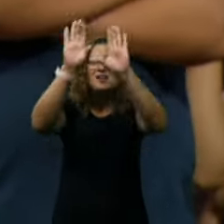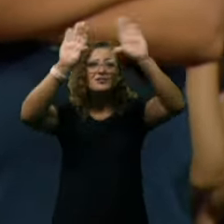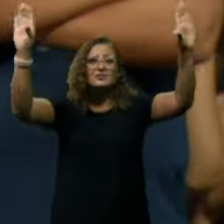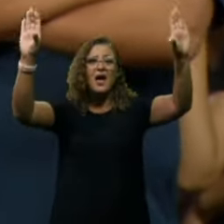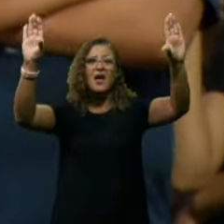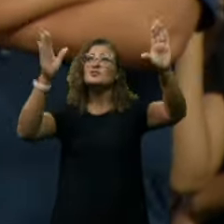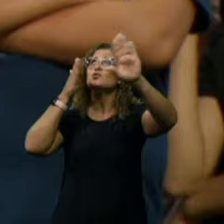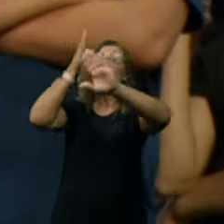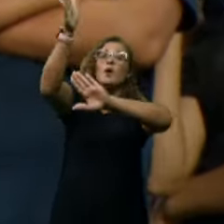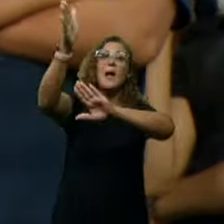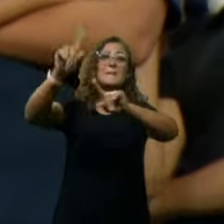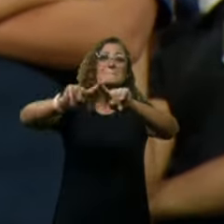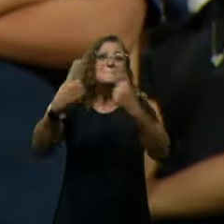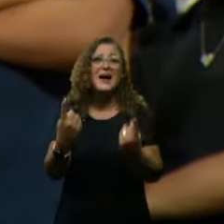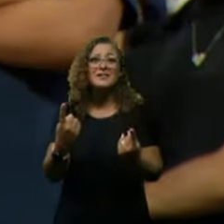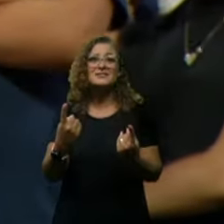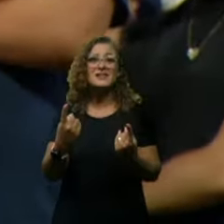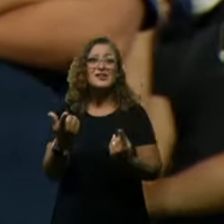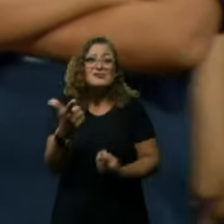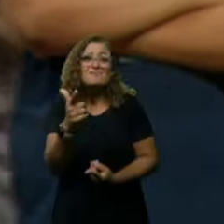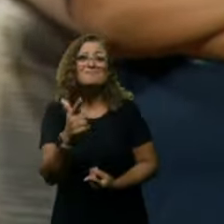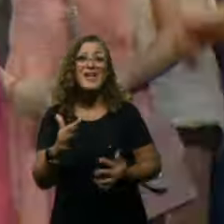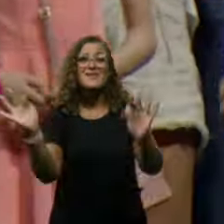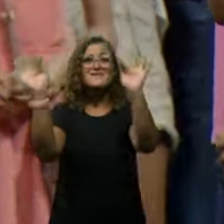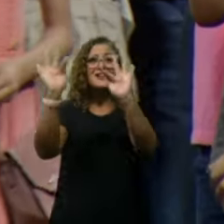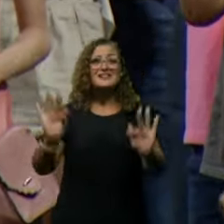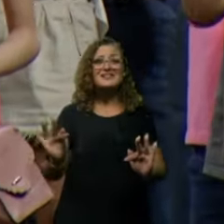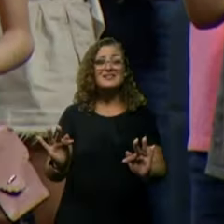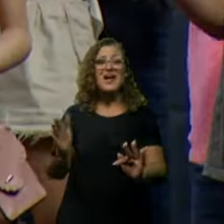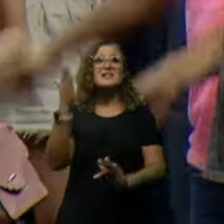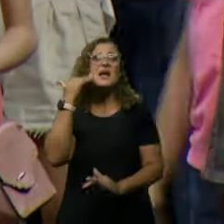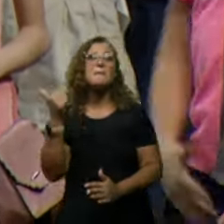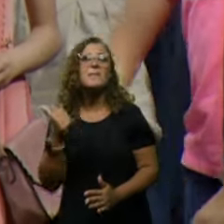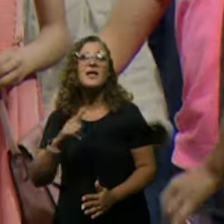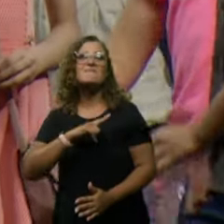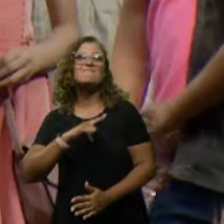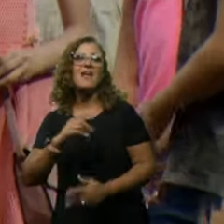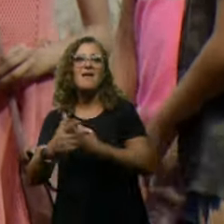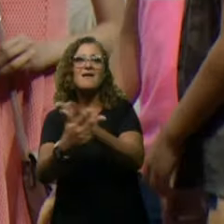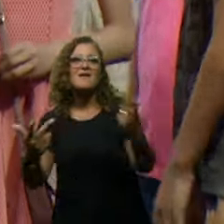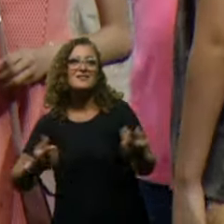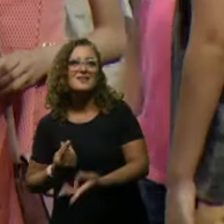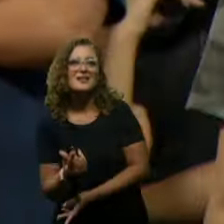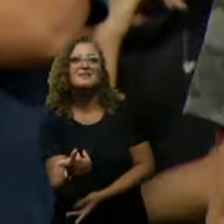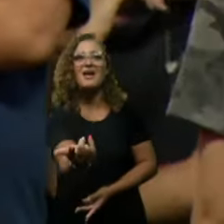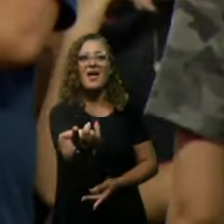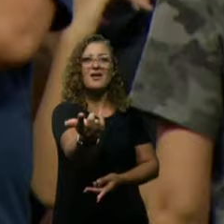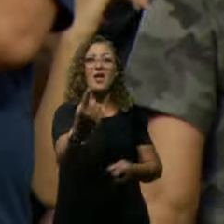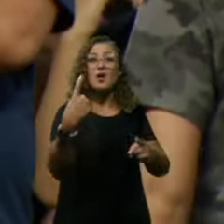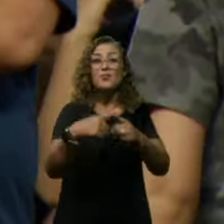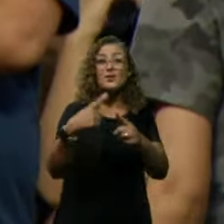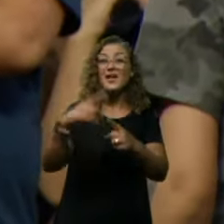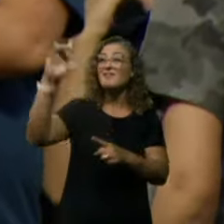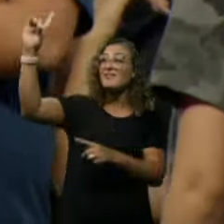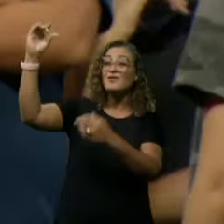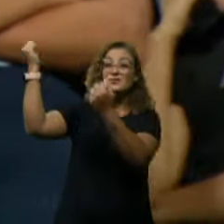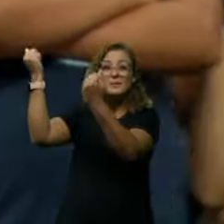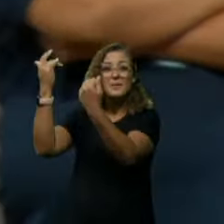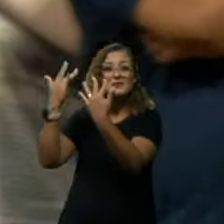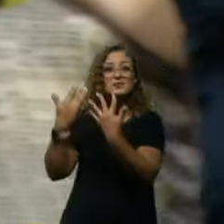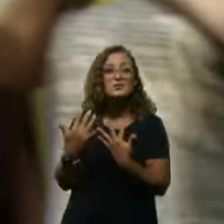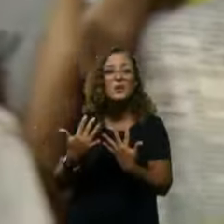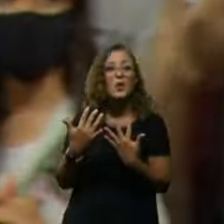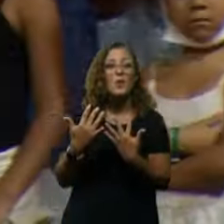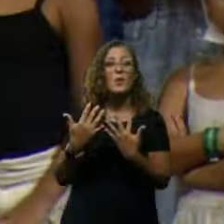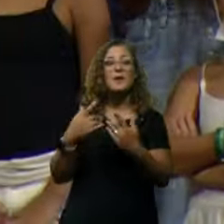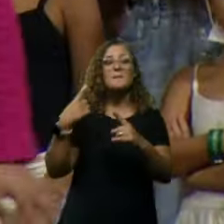temos a alegria do que é tratado sabe porque não temos mais a demanda do que Deus te deu é tão boa que nos